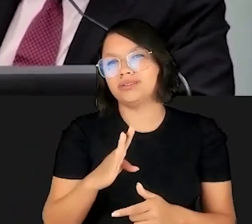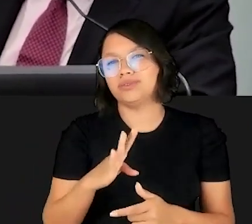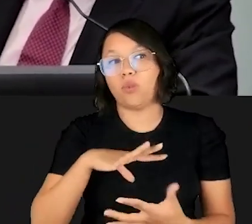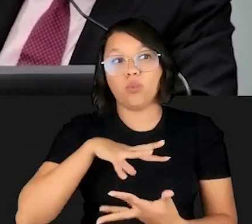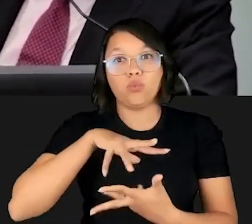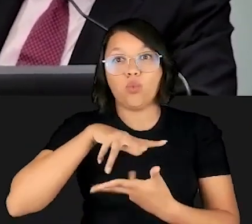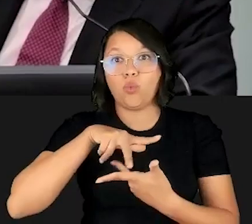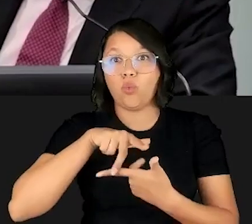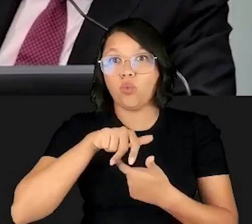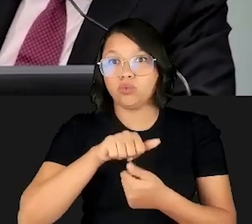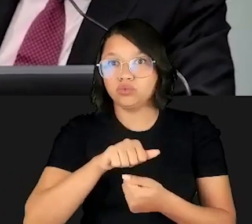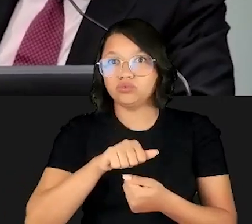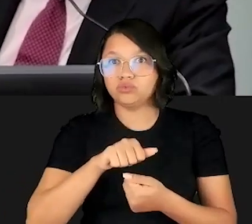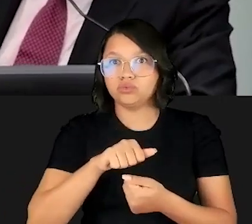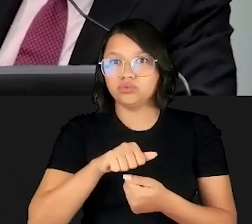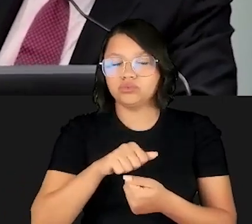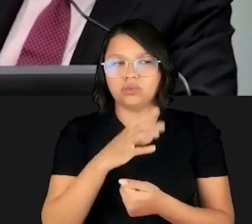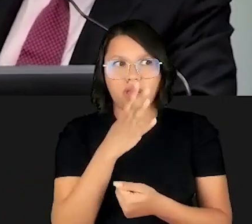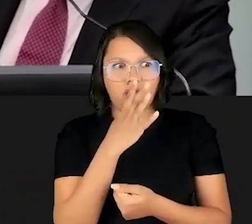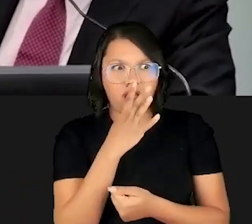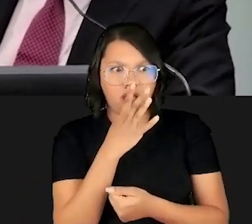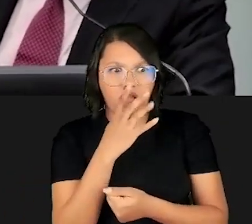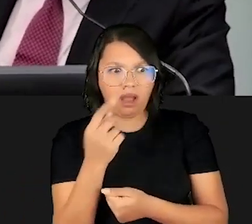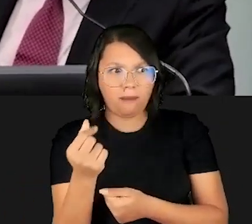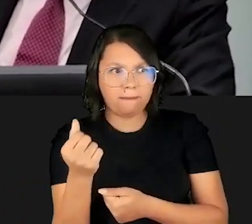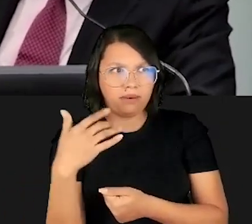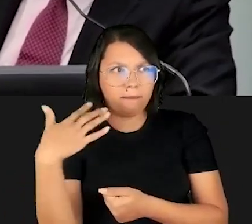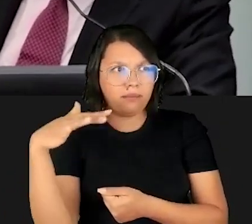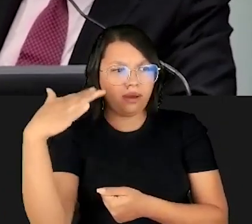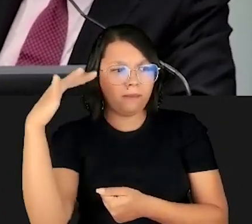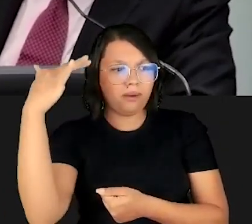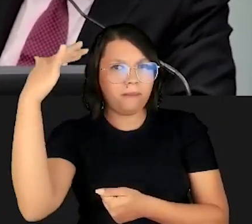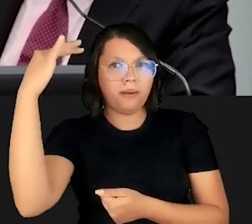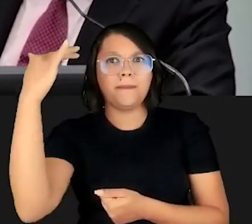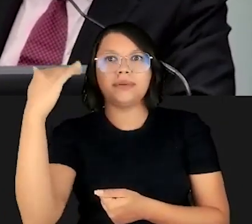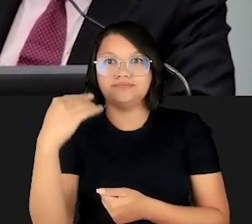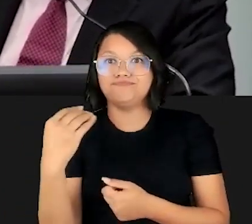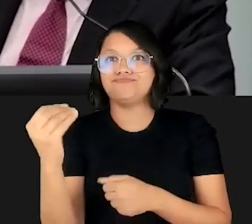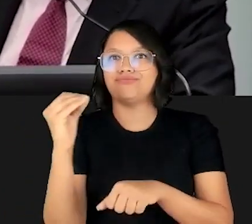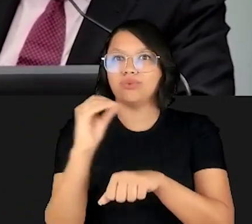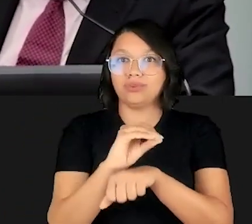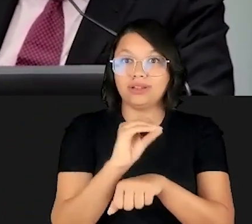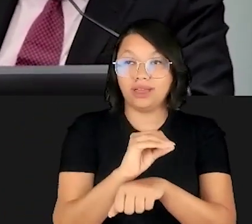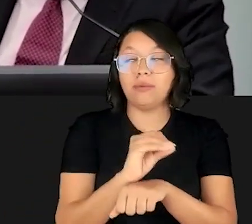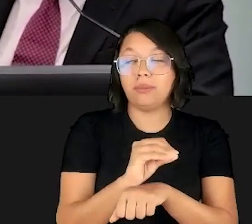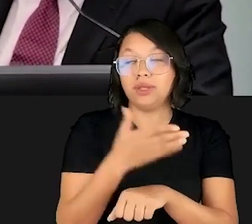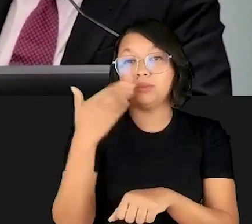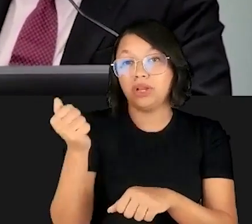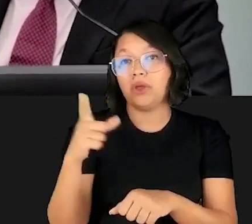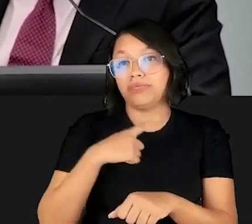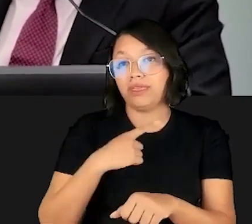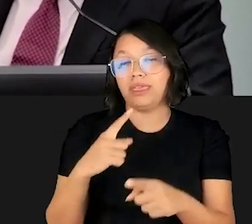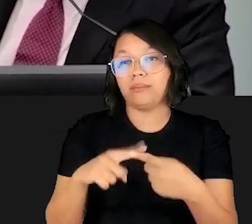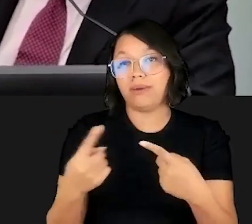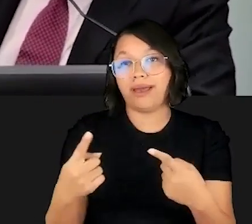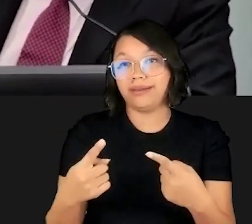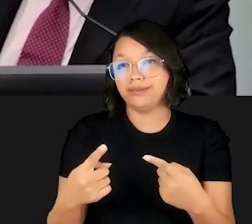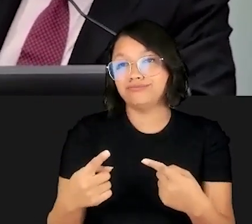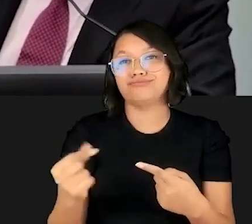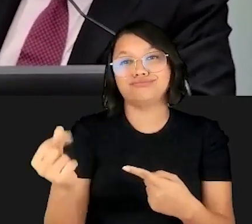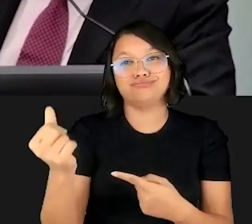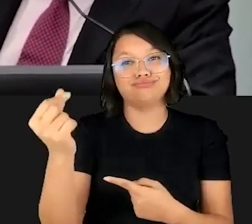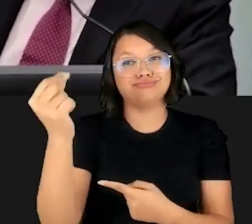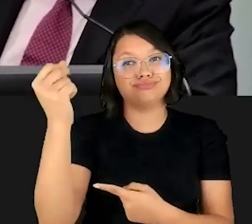assiste preços cada vez maiores. Os tratamentos estão vindo melhores, mas estão sendo associados a custos muito altos. Nós somos vítimas. O